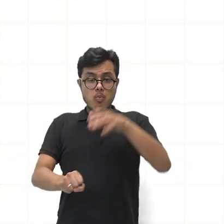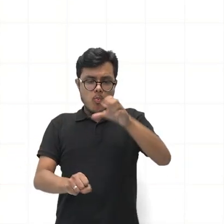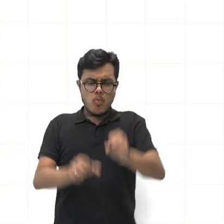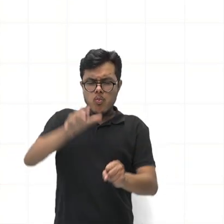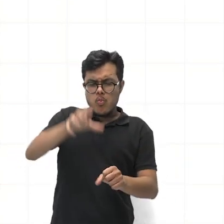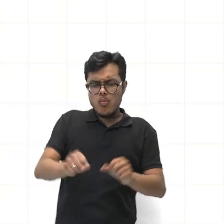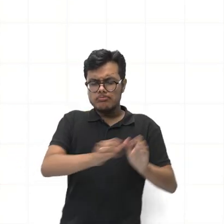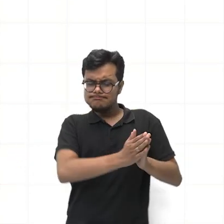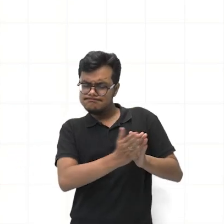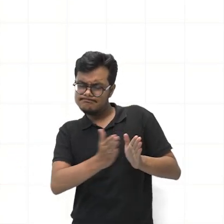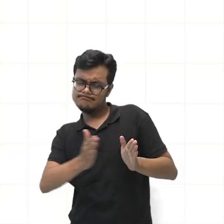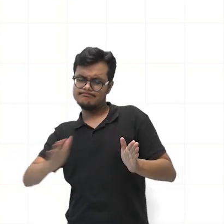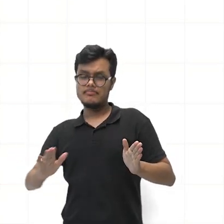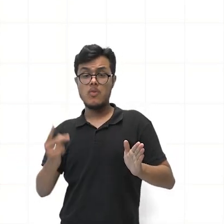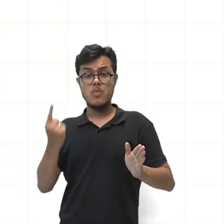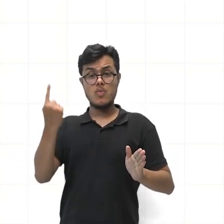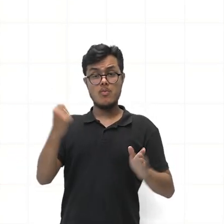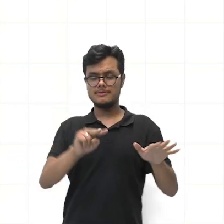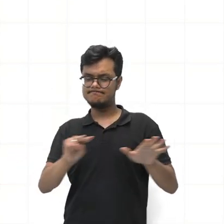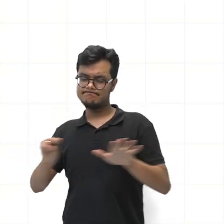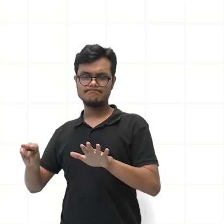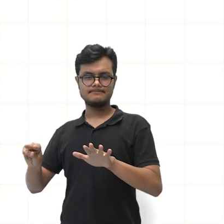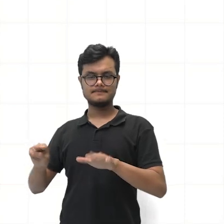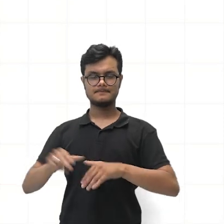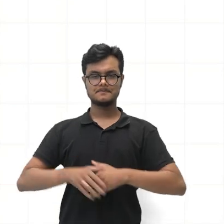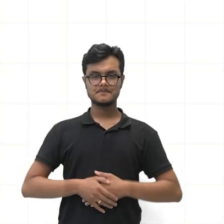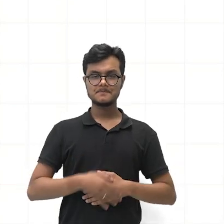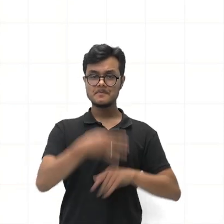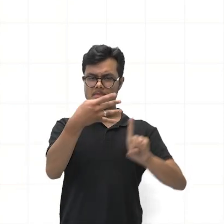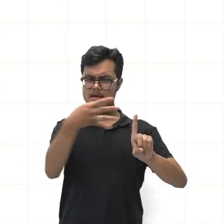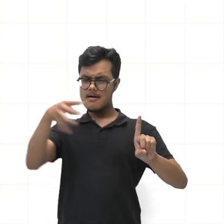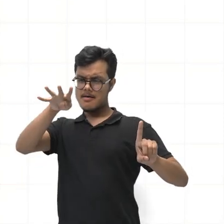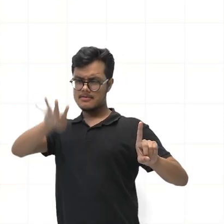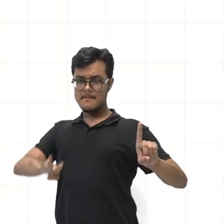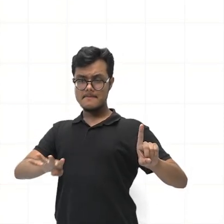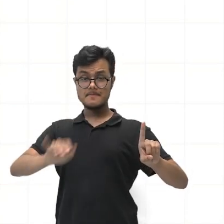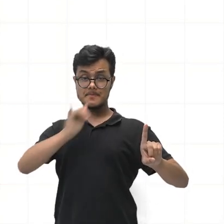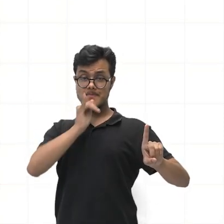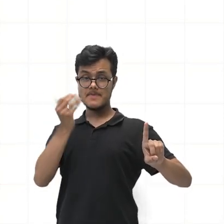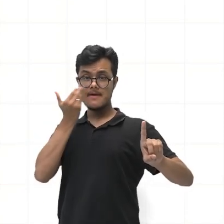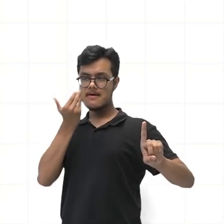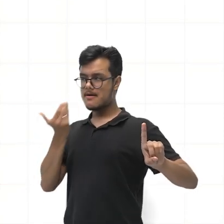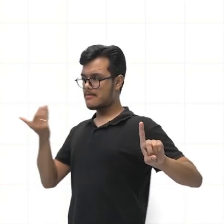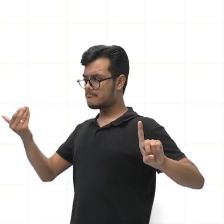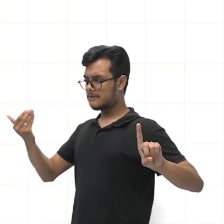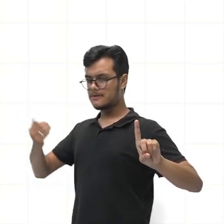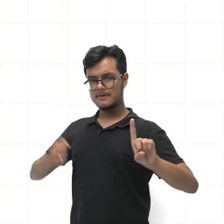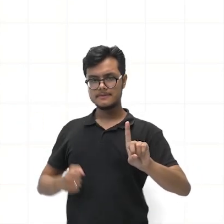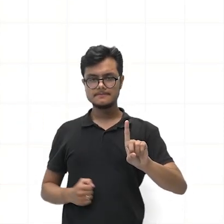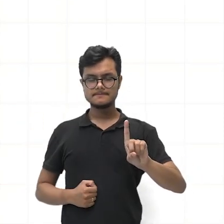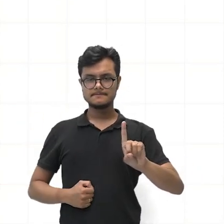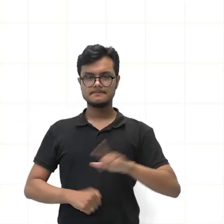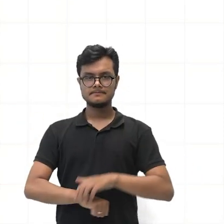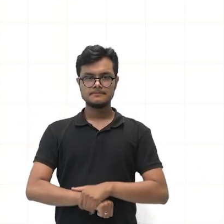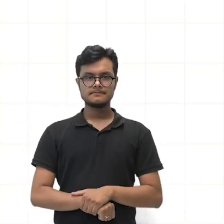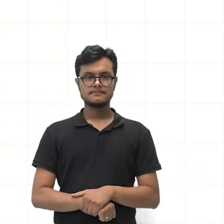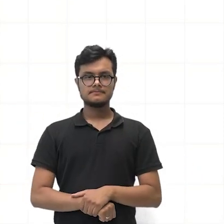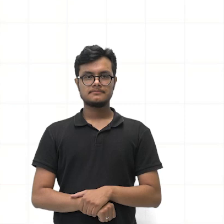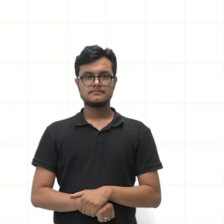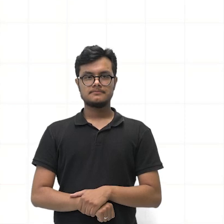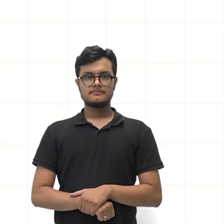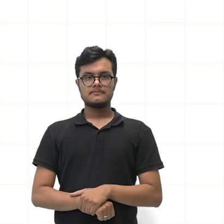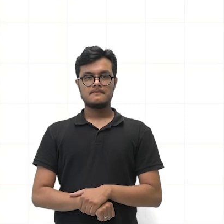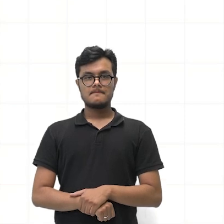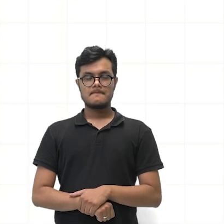produção durante uma semana de acordo com a tabela a seguir. Beleza. Aqui tem, né, vaca